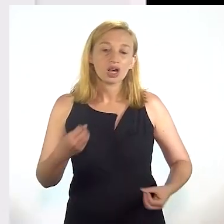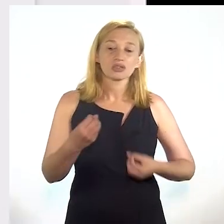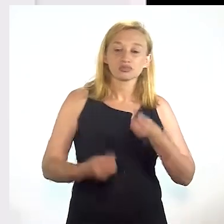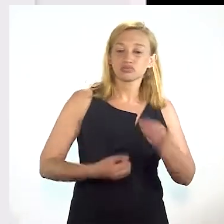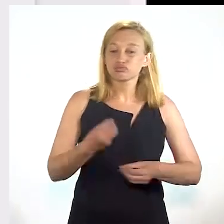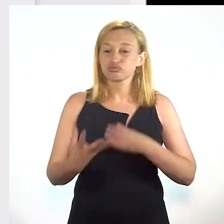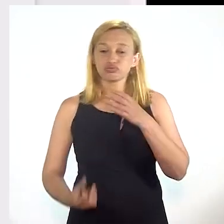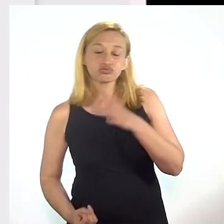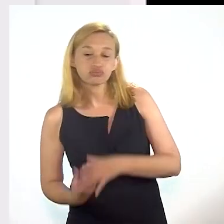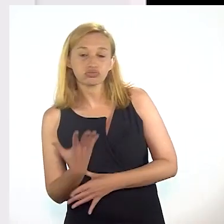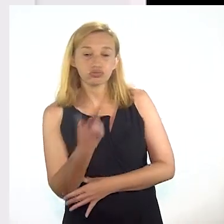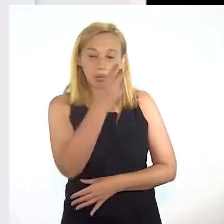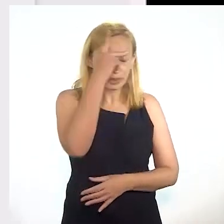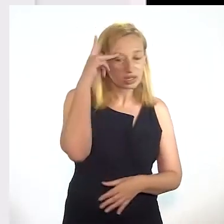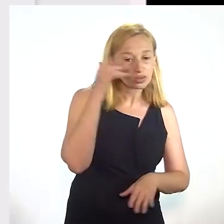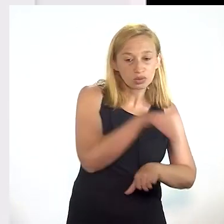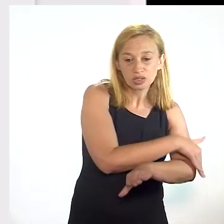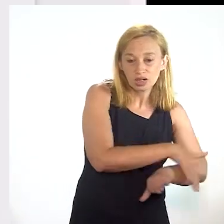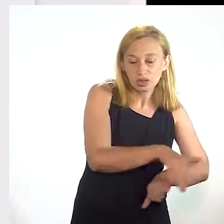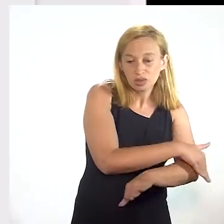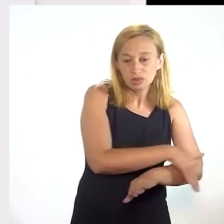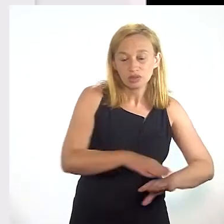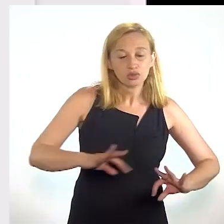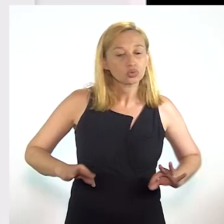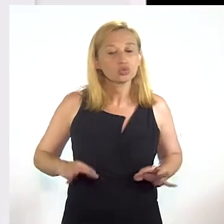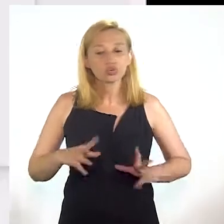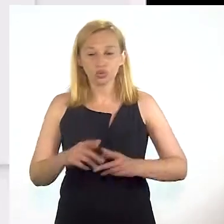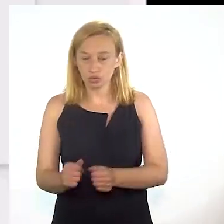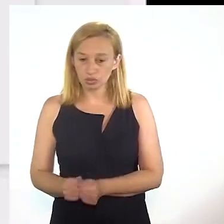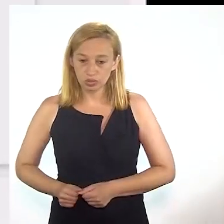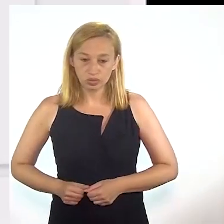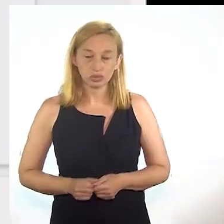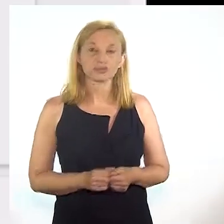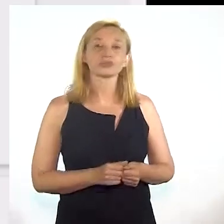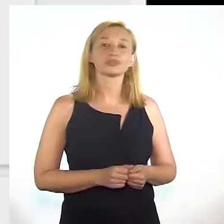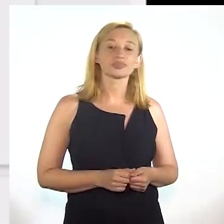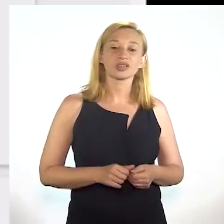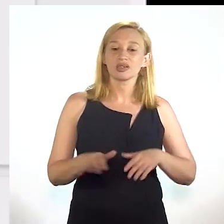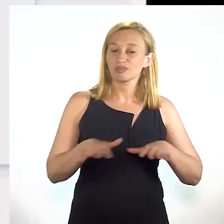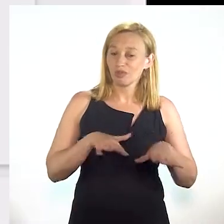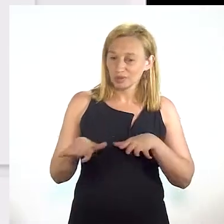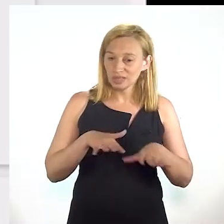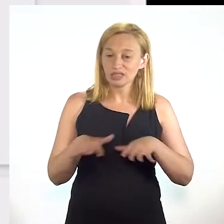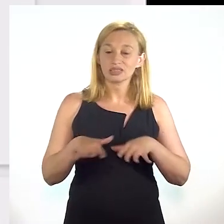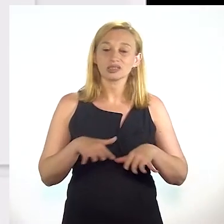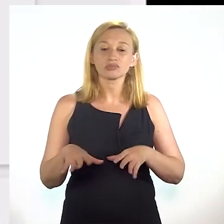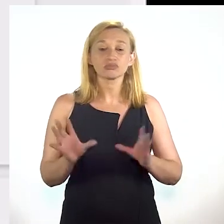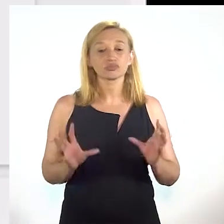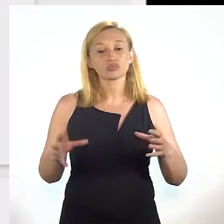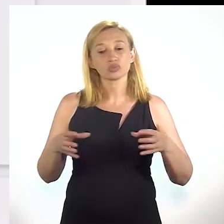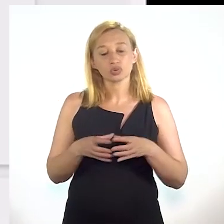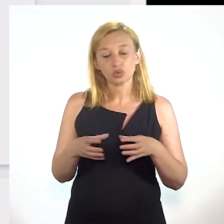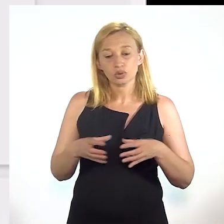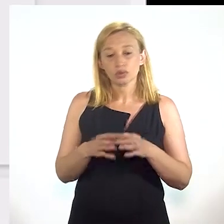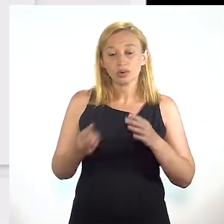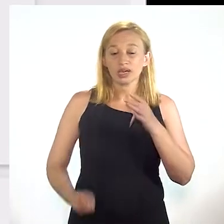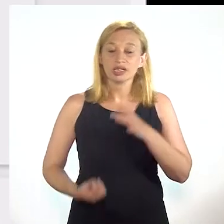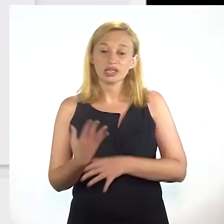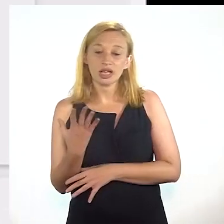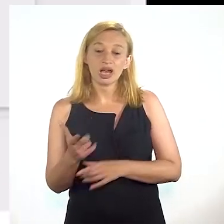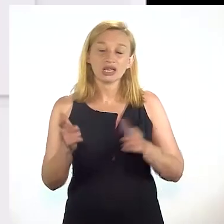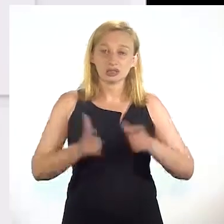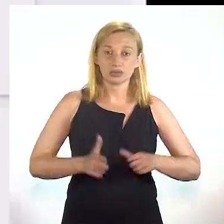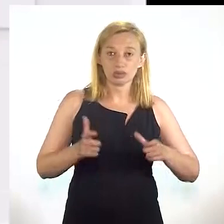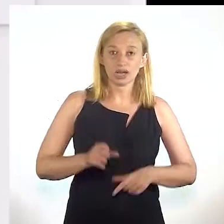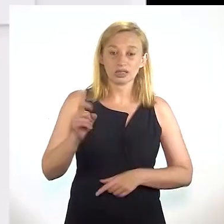várias oficinas, foi cocriação, foi gente na rua, foi post-it na rua mesmo, foi muita mobilização da